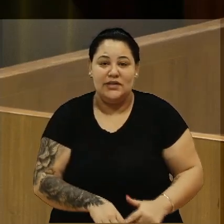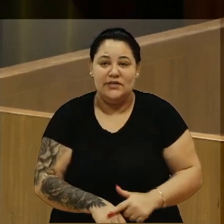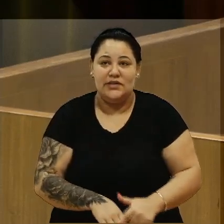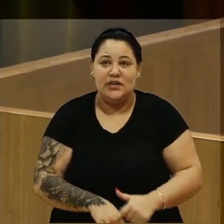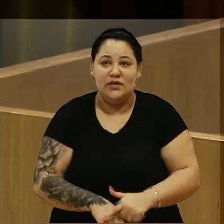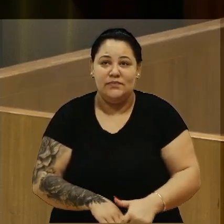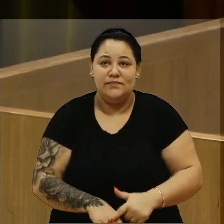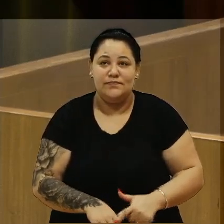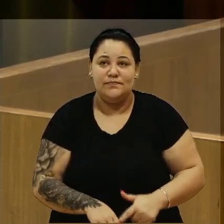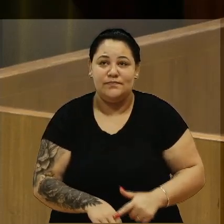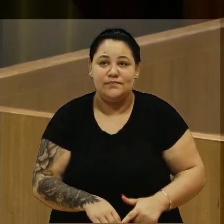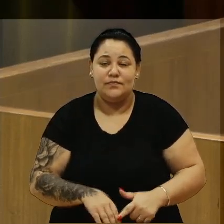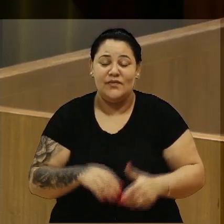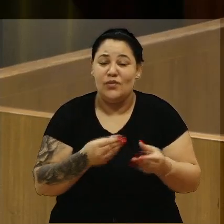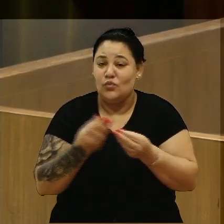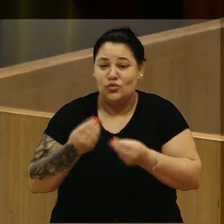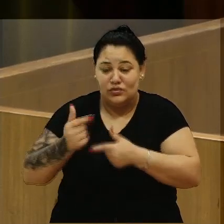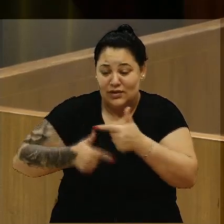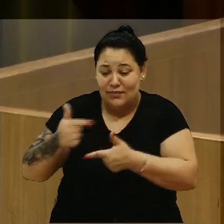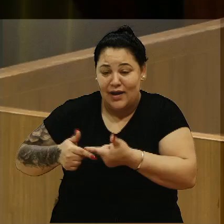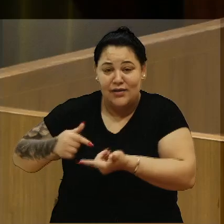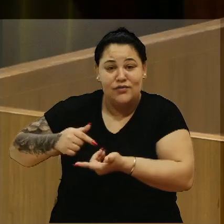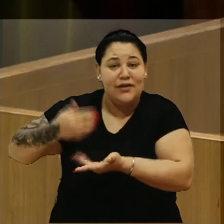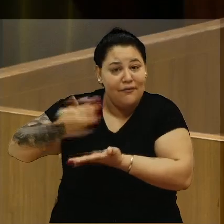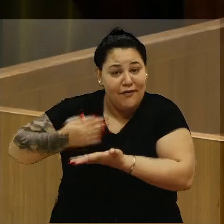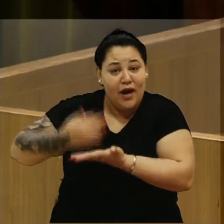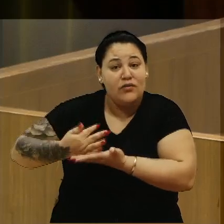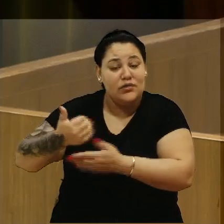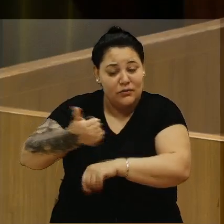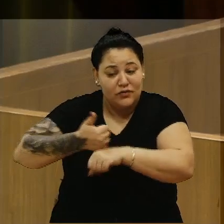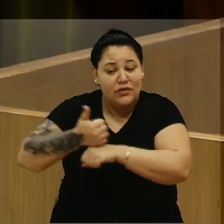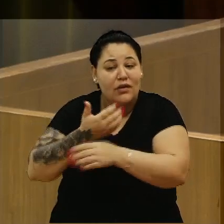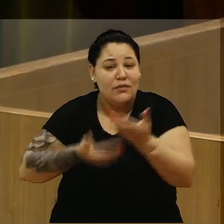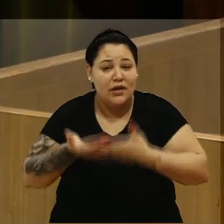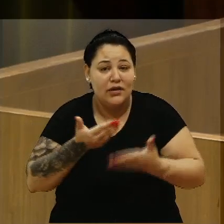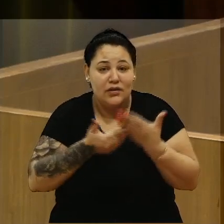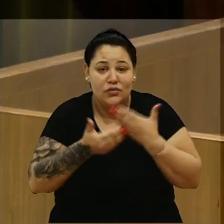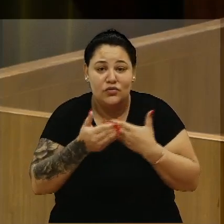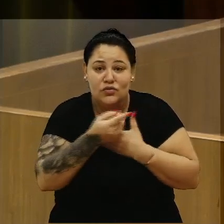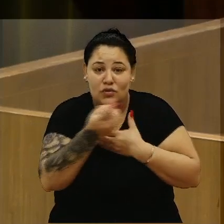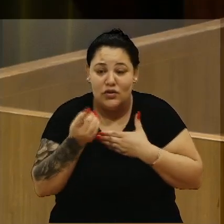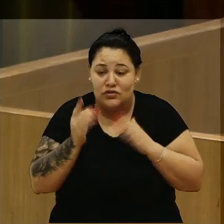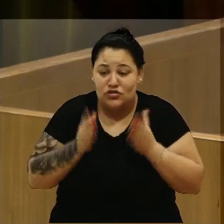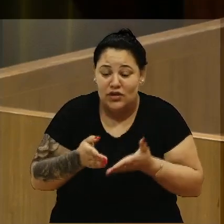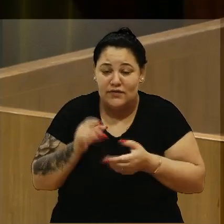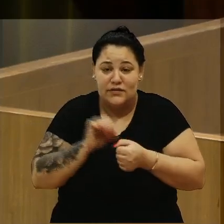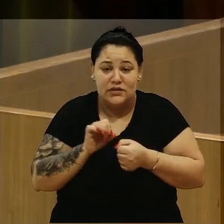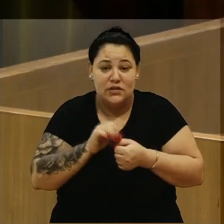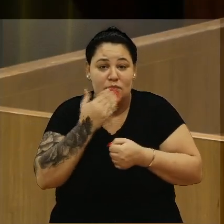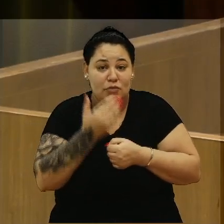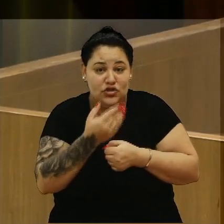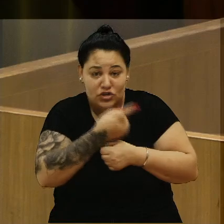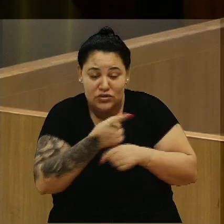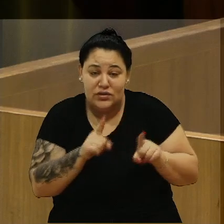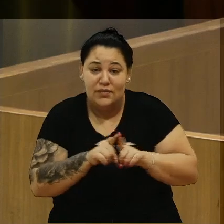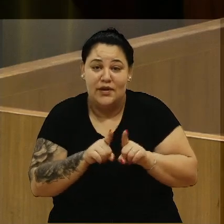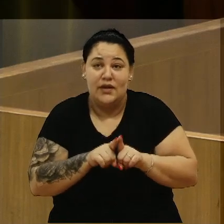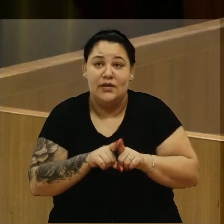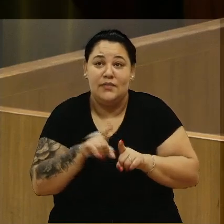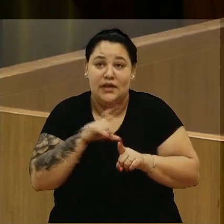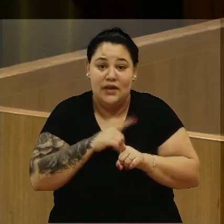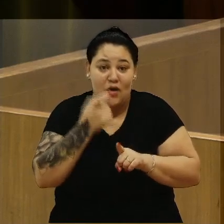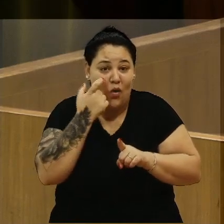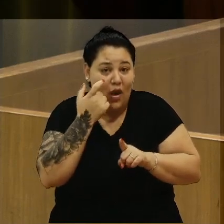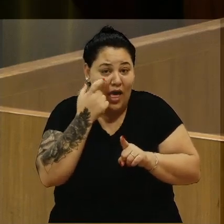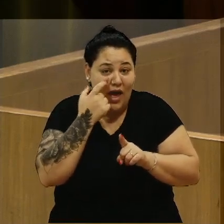muitos serviços que estão faltando profissionais, né? Então, nós fizemos esse pedido, até por ter previsão na lei orçamentária